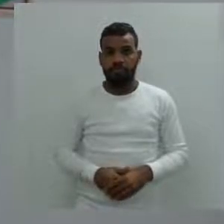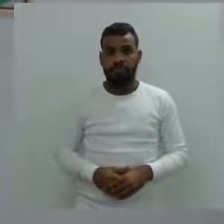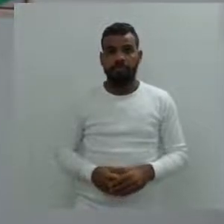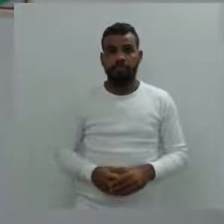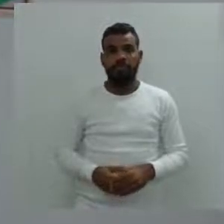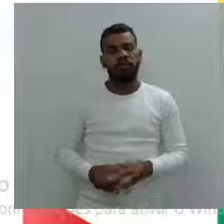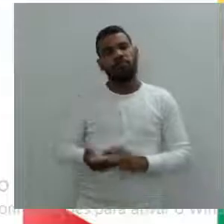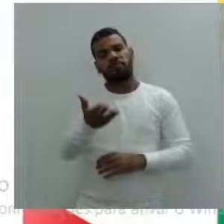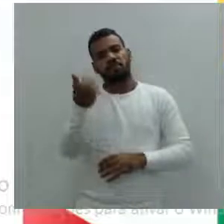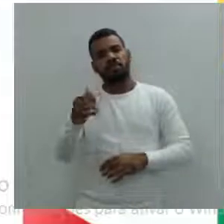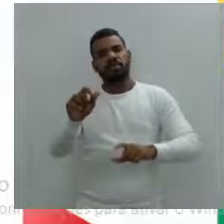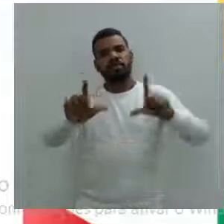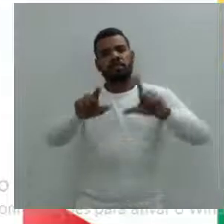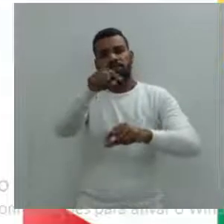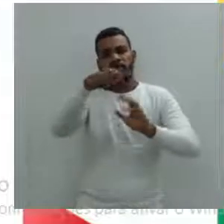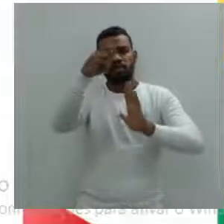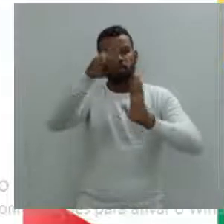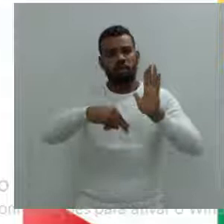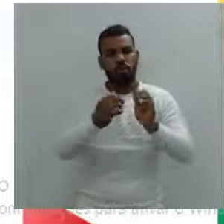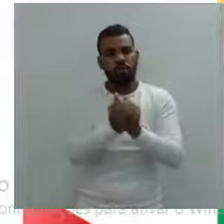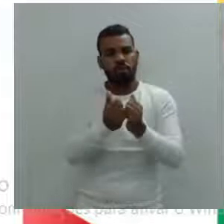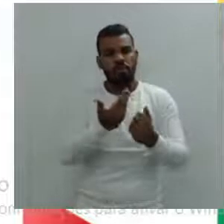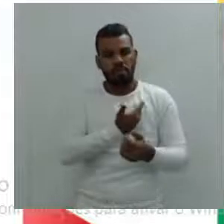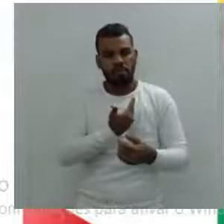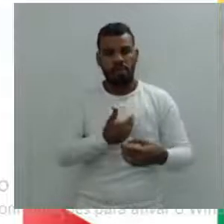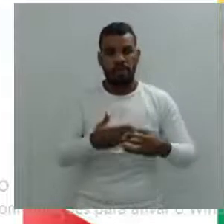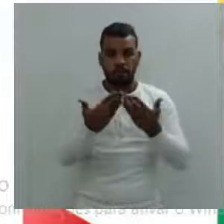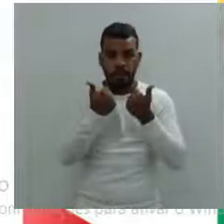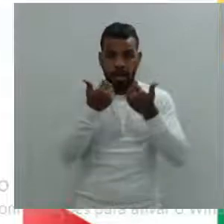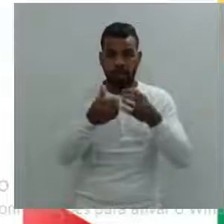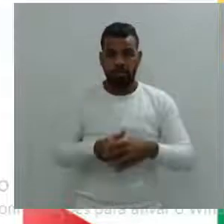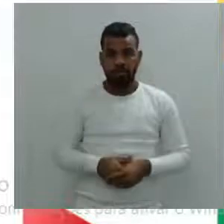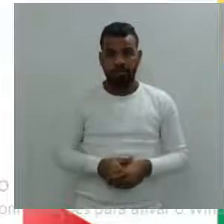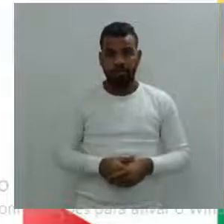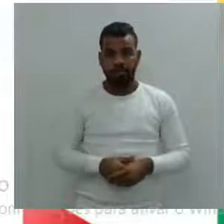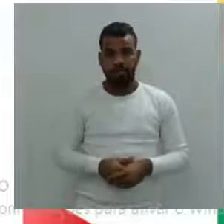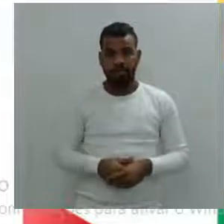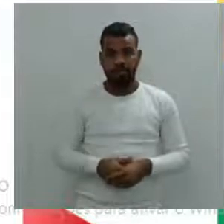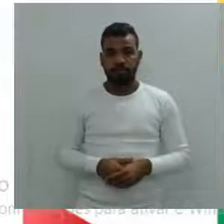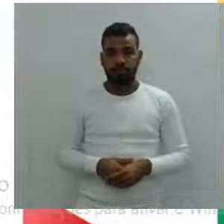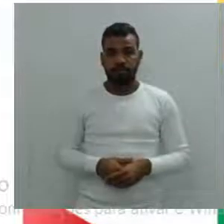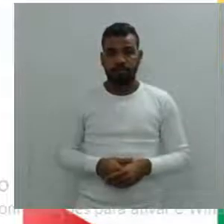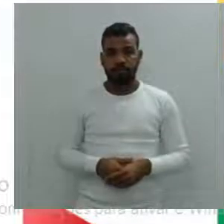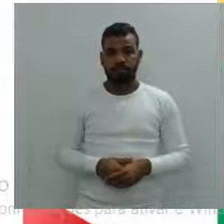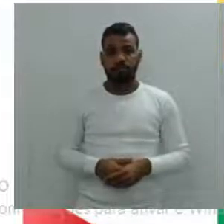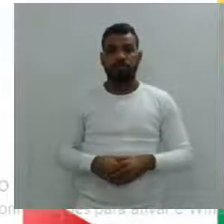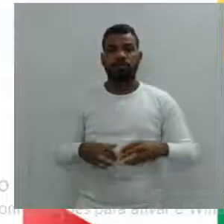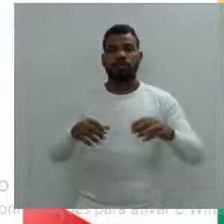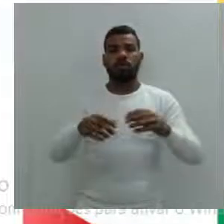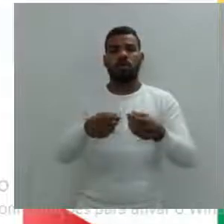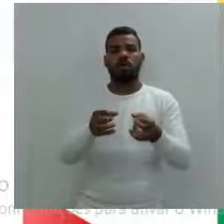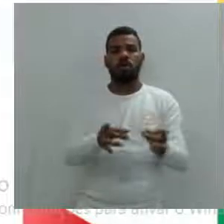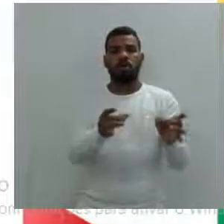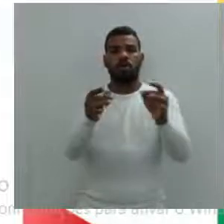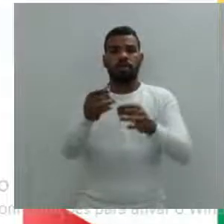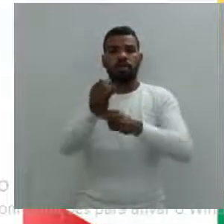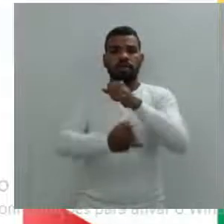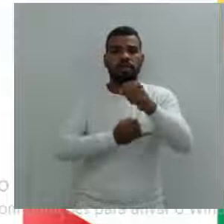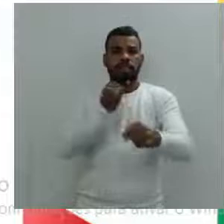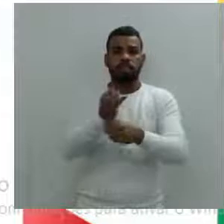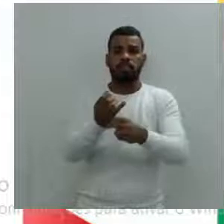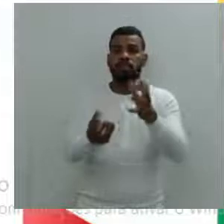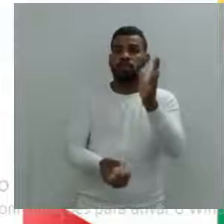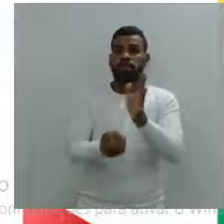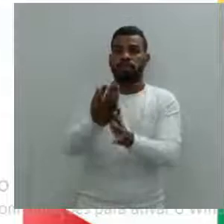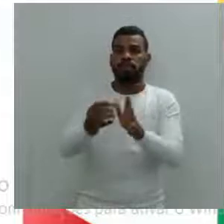aqui na tela para você ler comigo melhor. A expansão do comércio internacional, né, surgiu lá